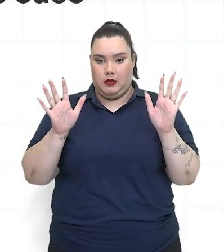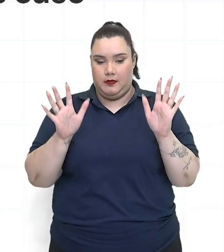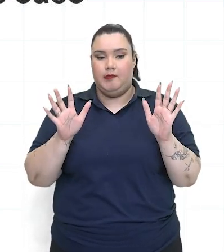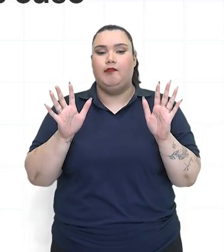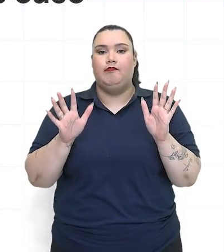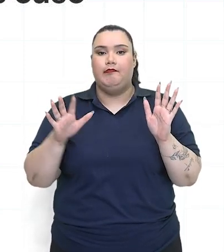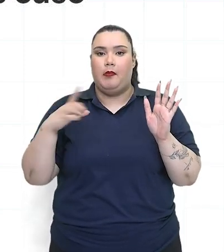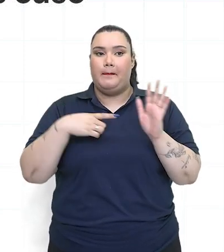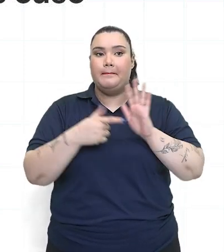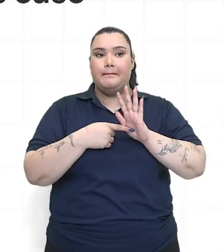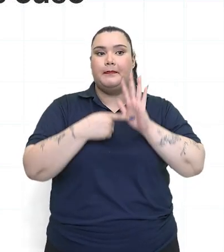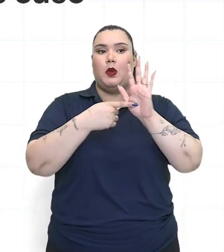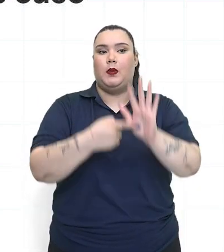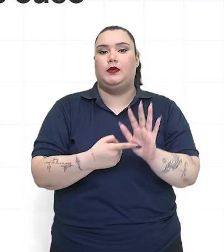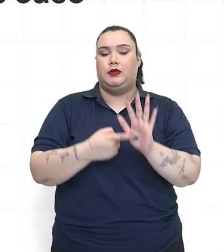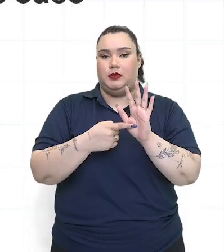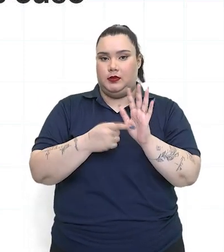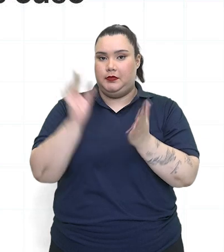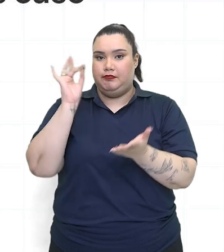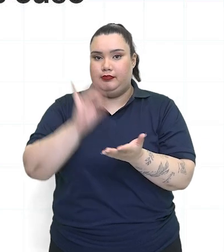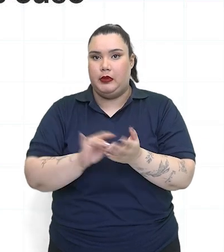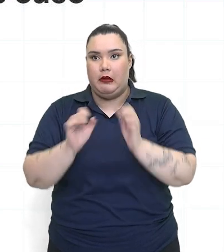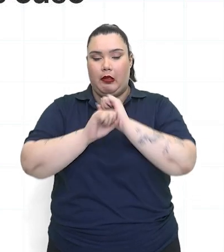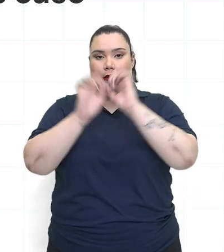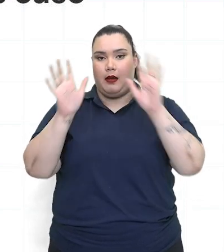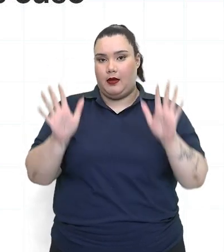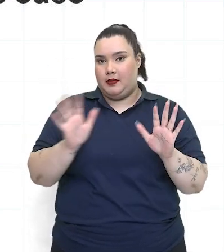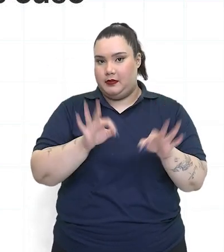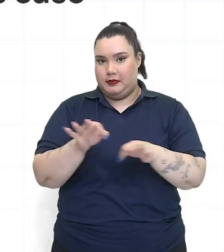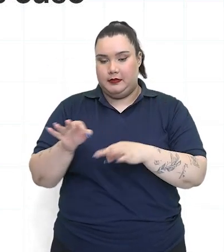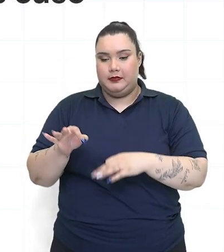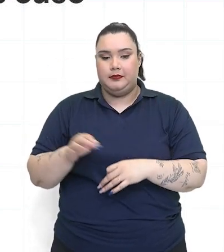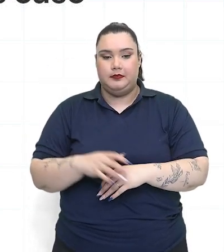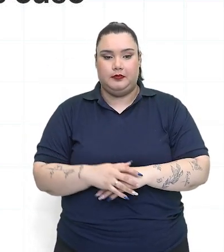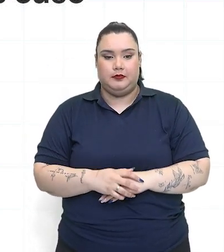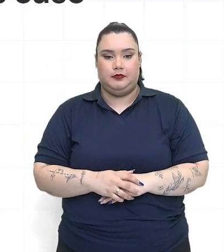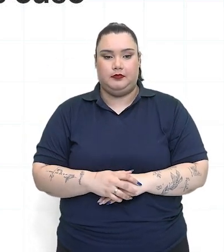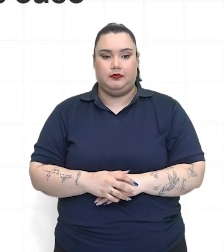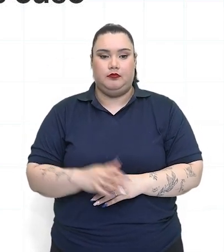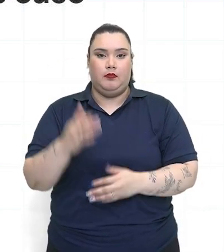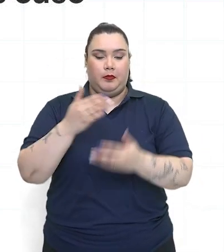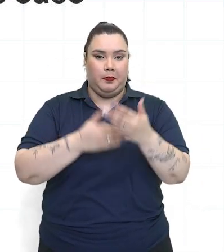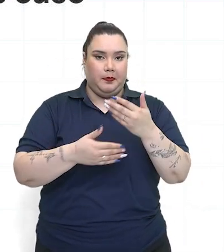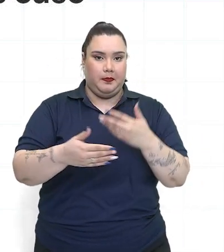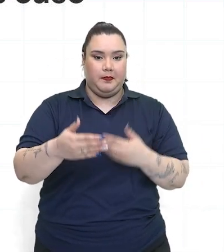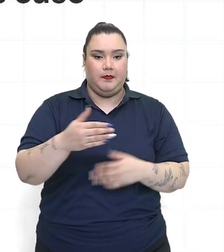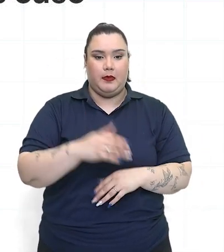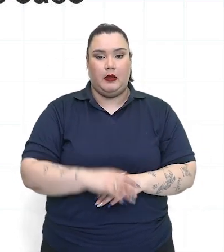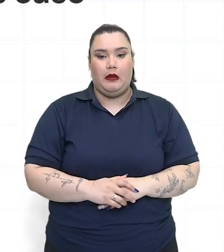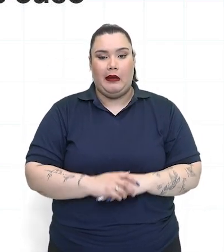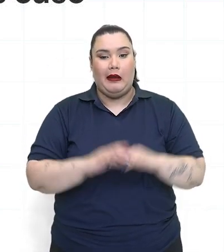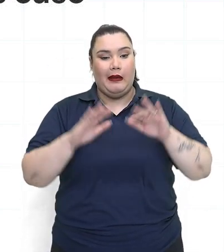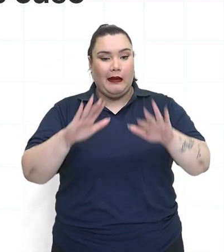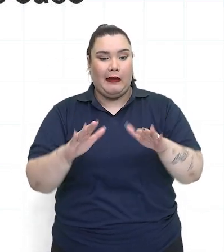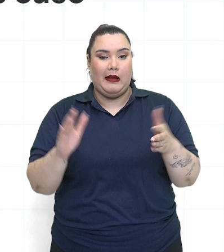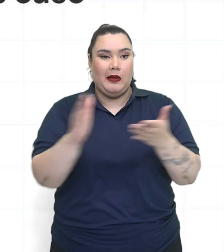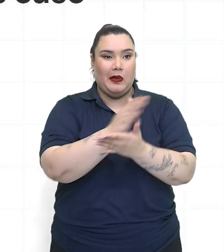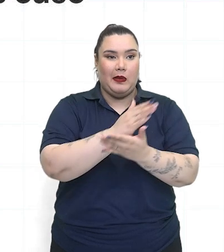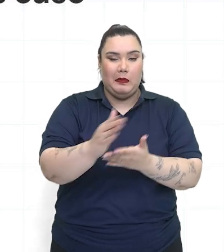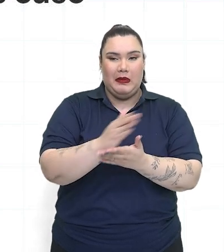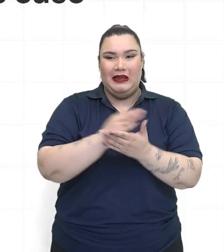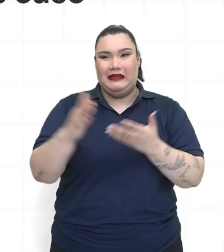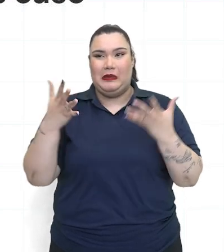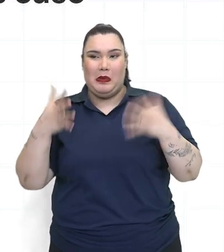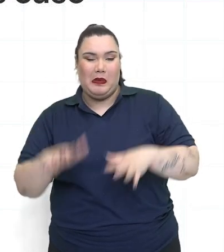explícitas, estão ditas para nós de forma evidente, de forma clara. Seguindo a leitura do texto. Apesar dos